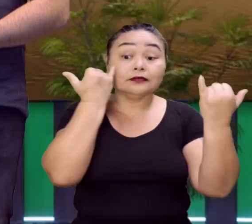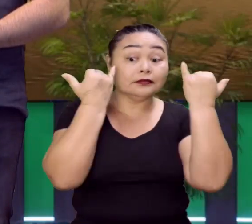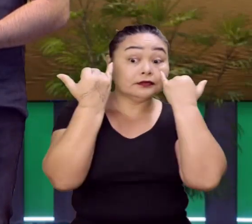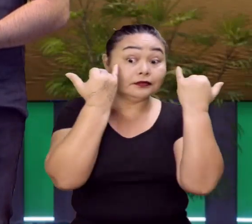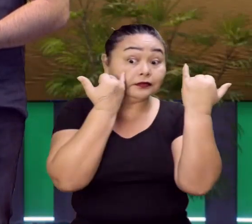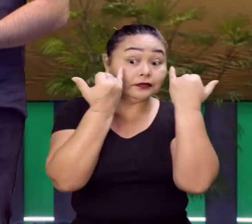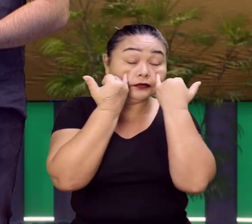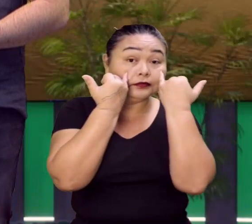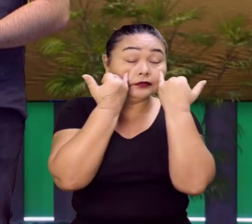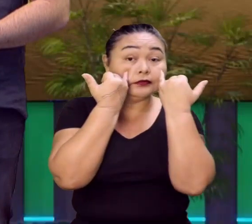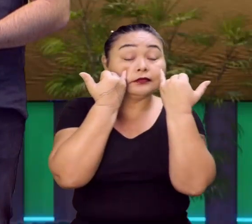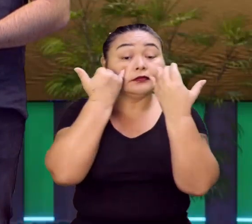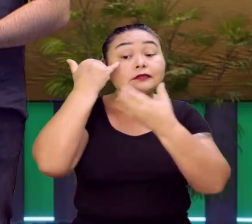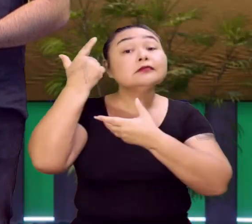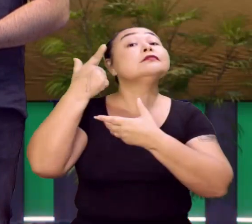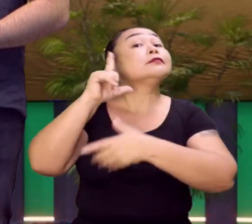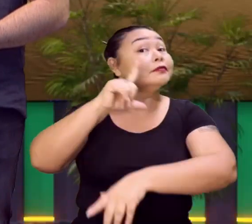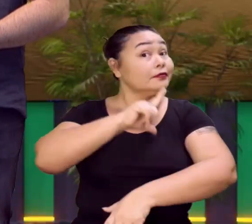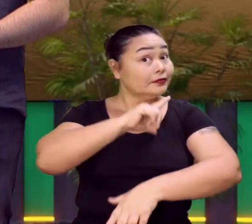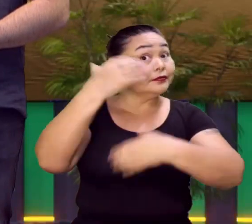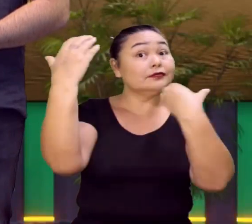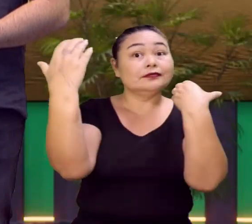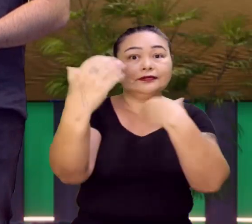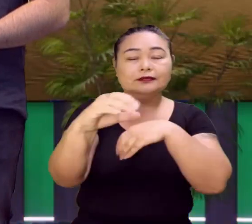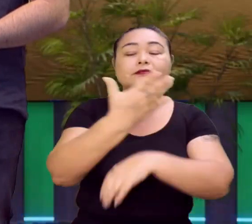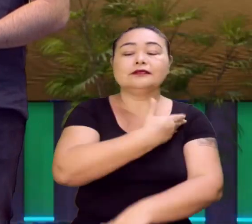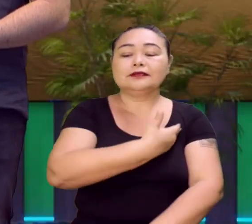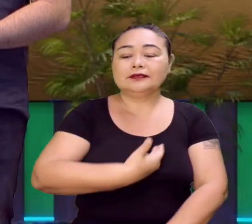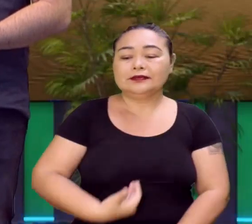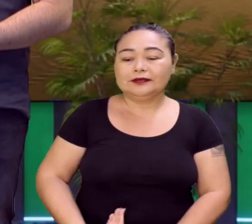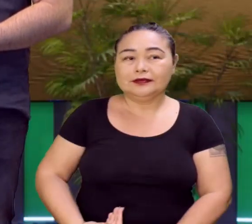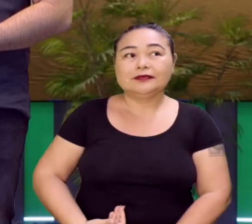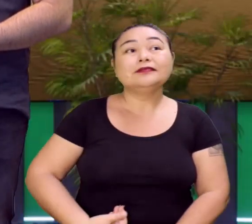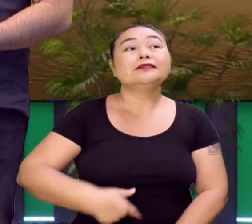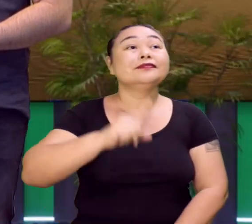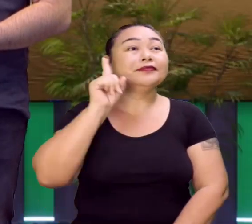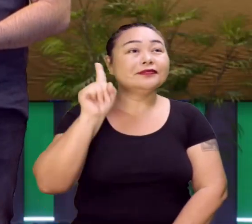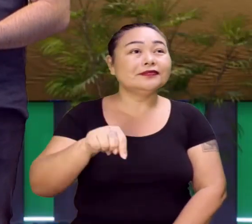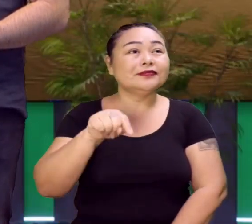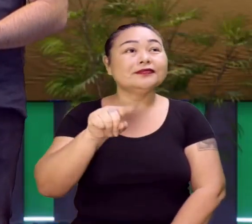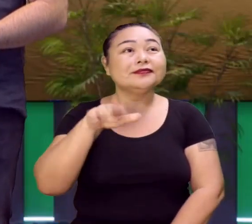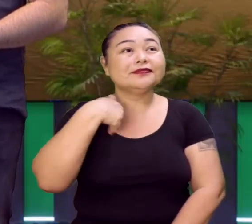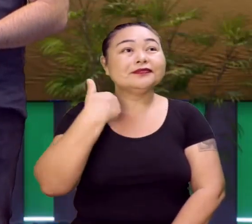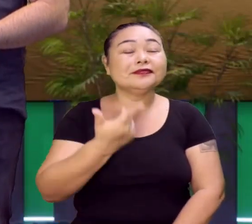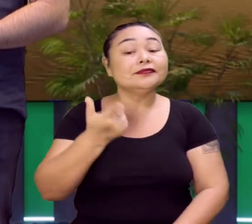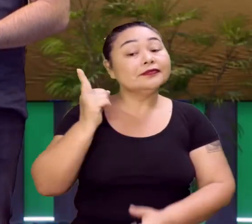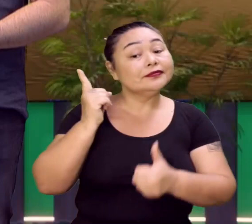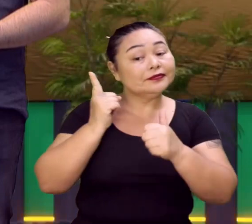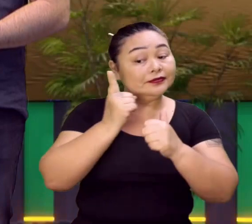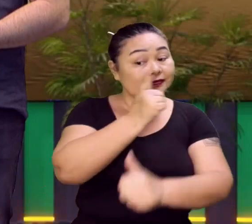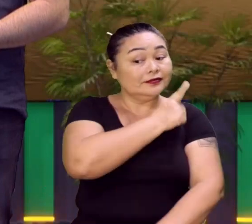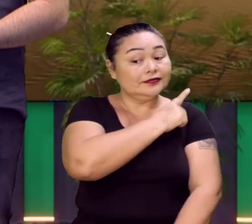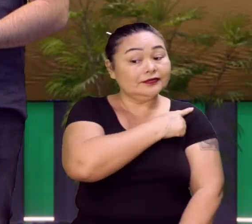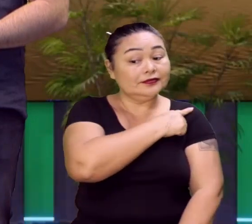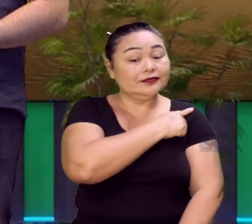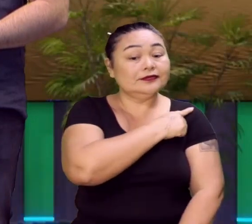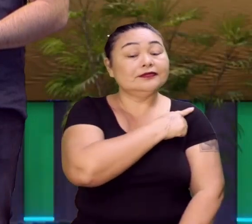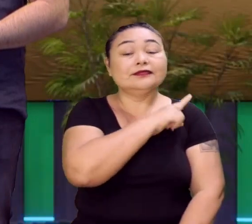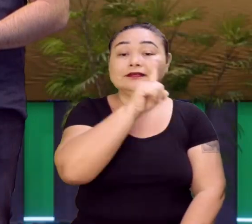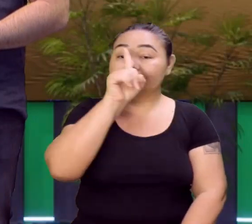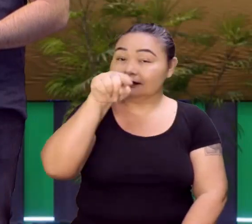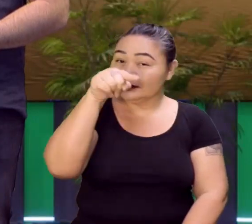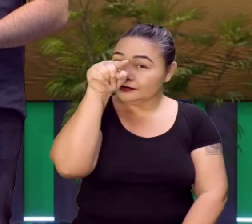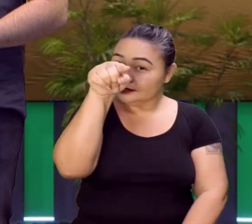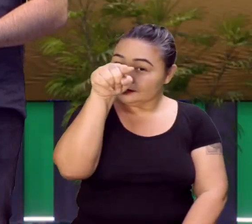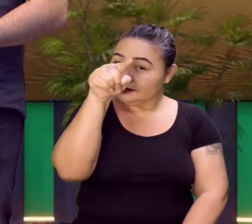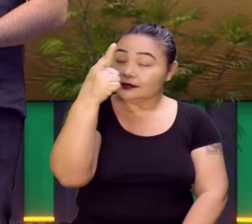informações para concurso público. Interessante, Não é muito isso? interessante. Estamos no primeiro ano, não é isso? Ou seja,